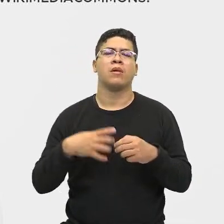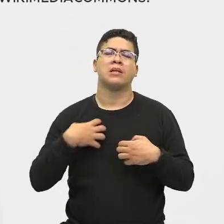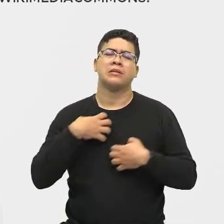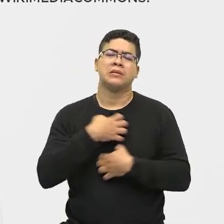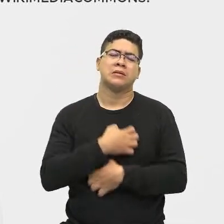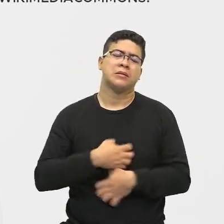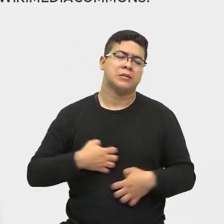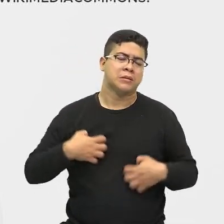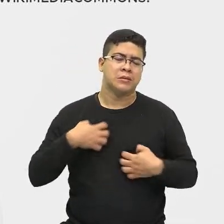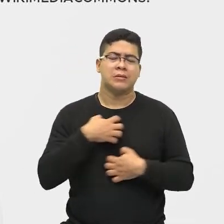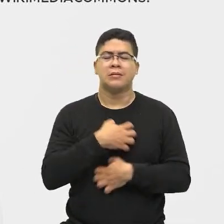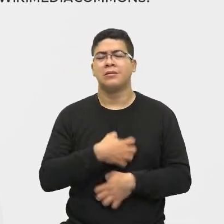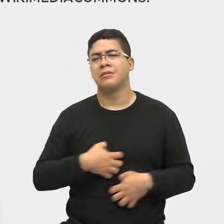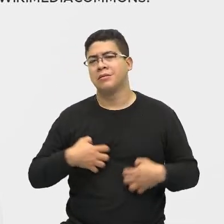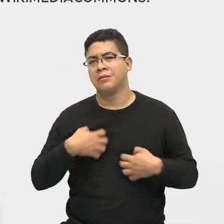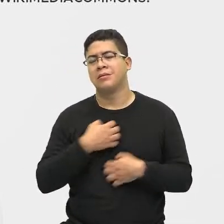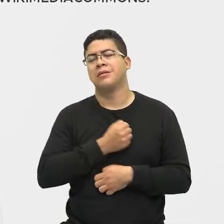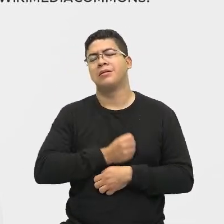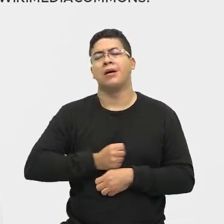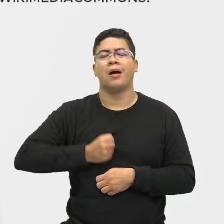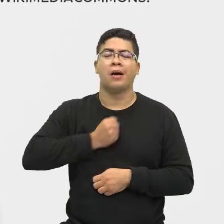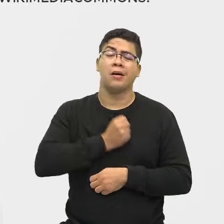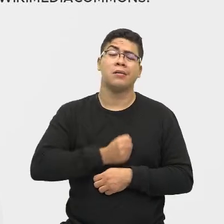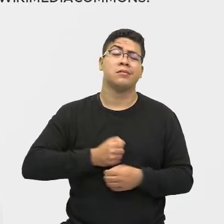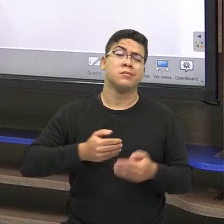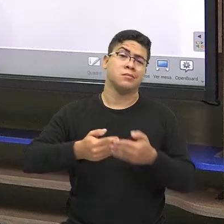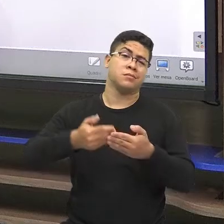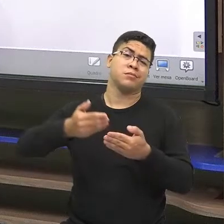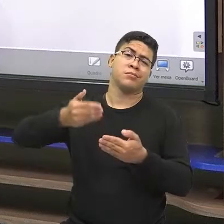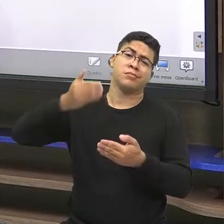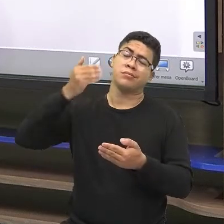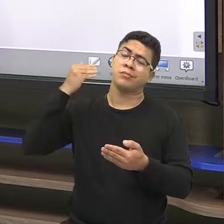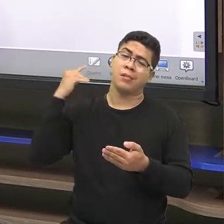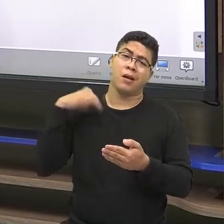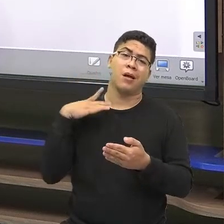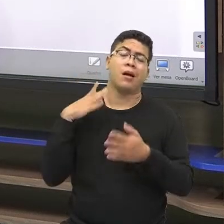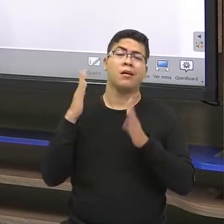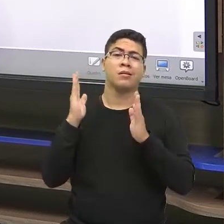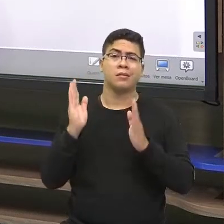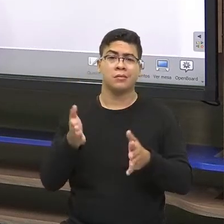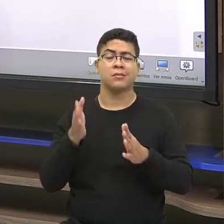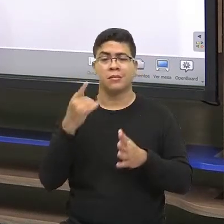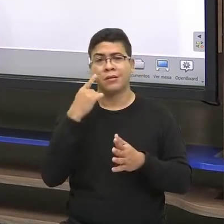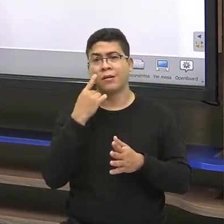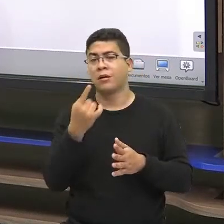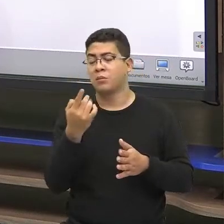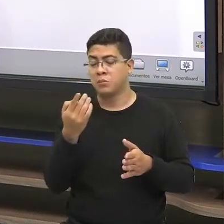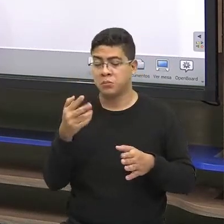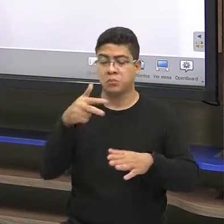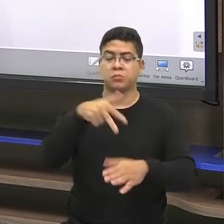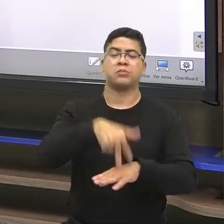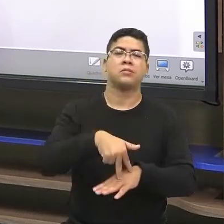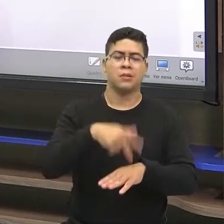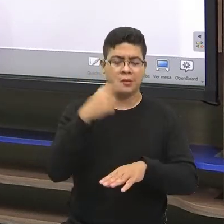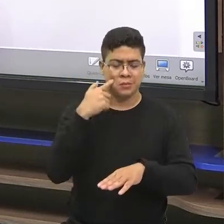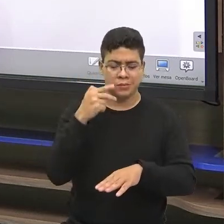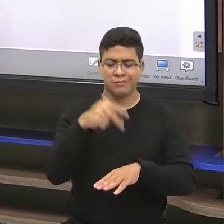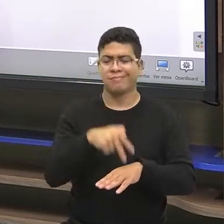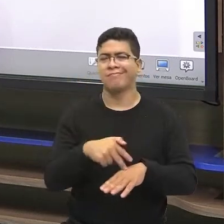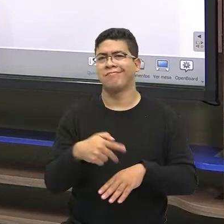melancolia, essa saudade do passado, porque quando você se coloca em um lugar, né, ali